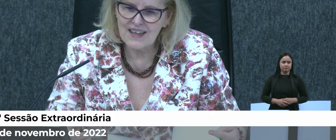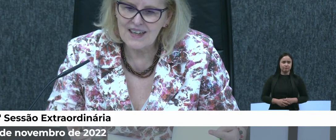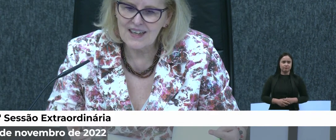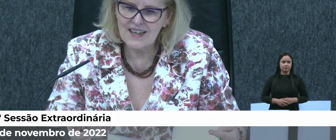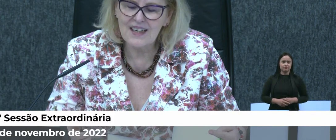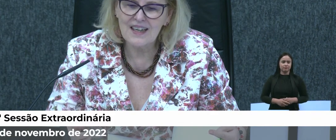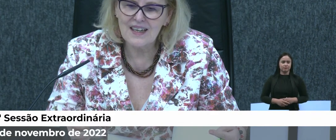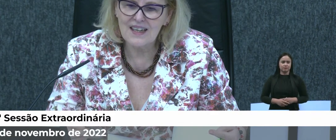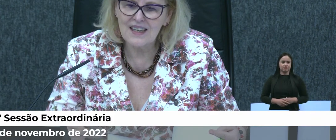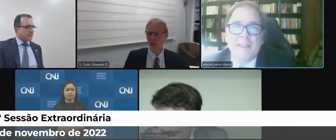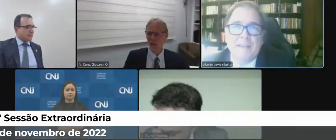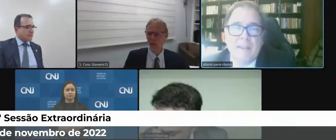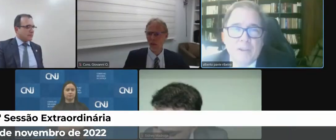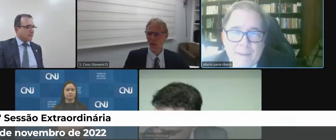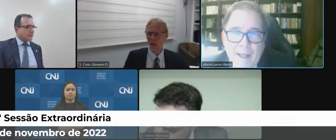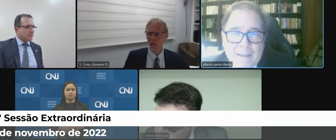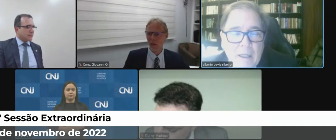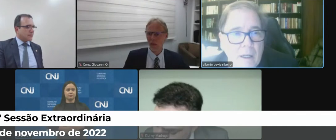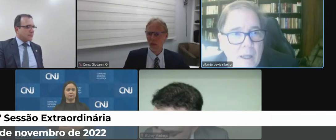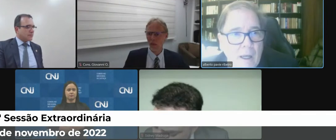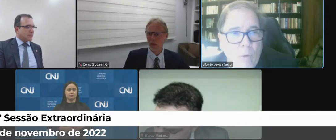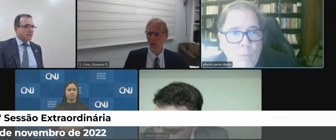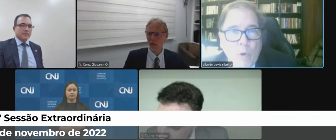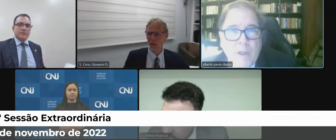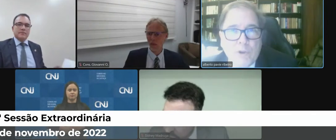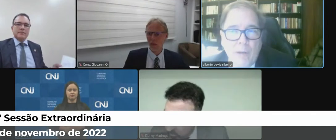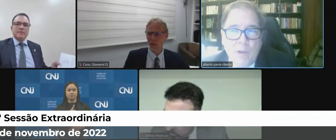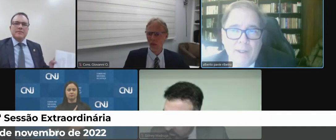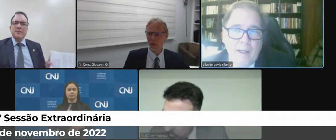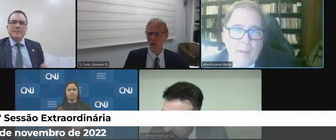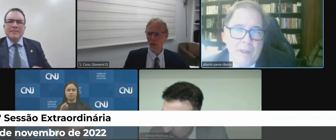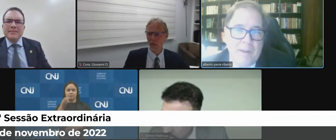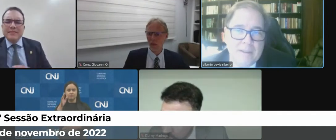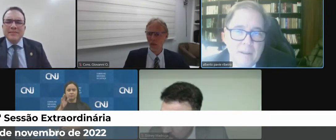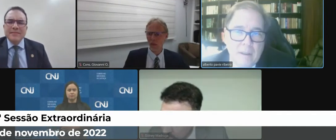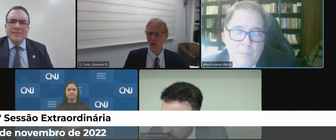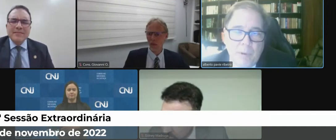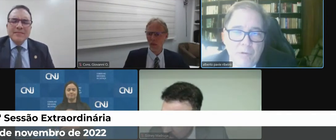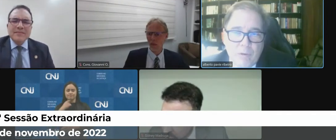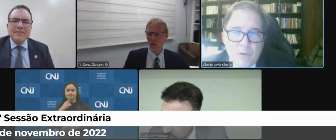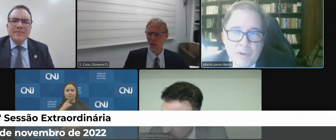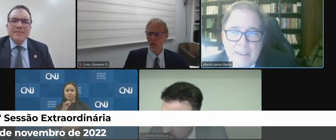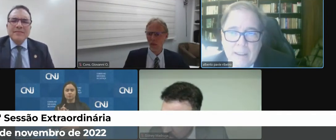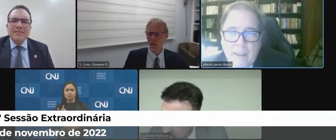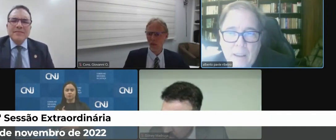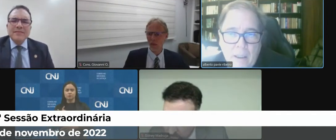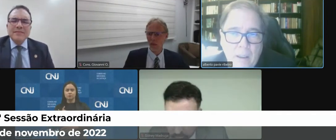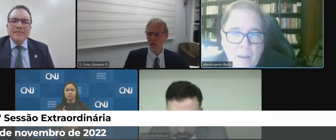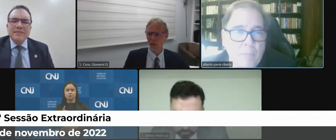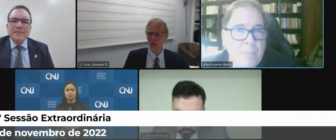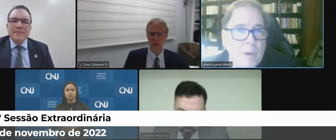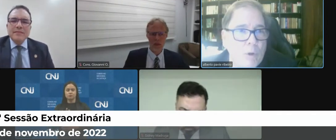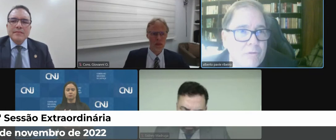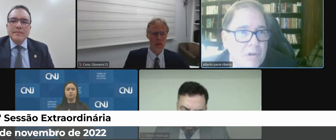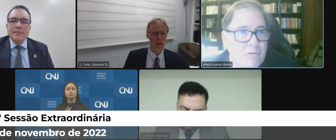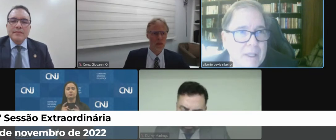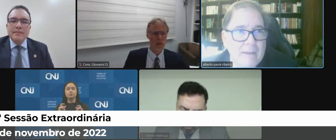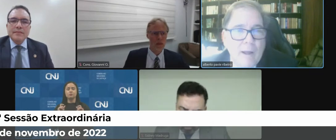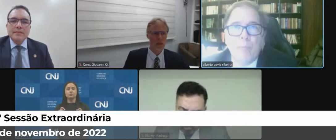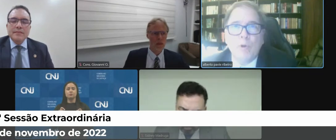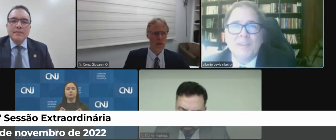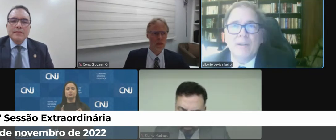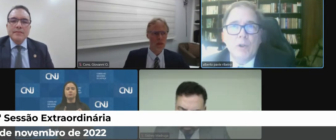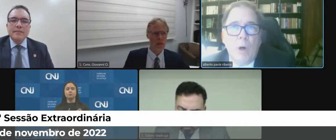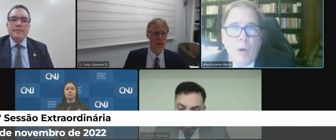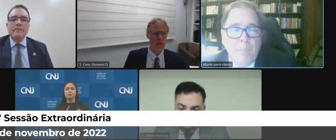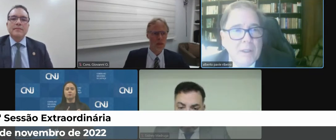Está correto, eminente presidente. Boa tarde. O meu questionamento é apenas pelo fato de que, pelo que eu